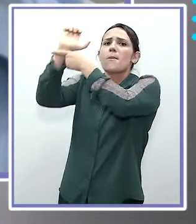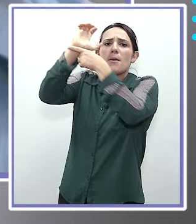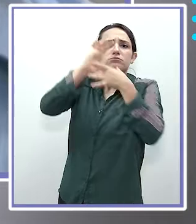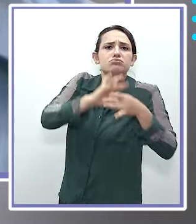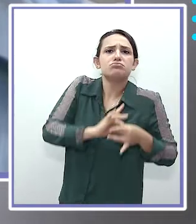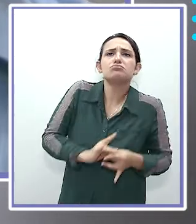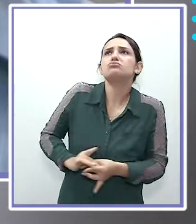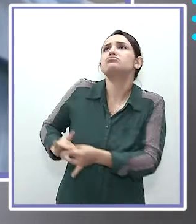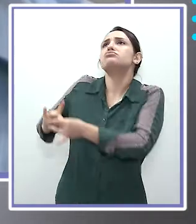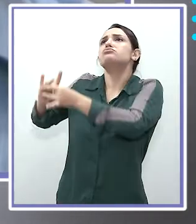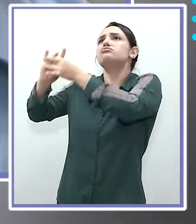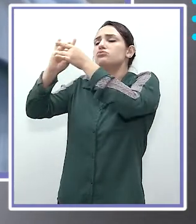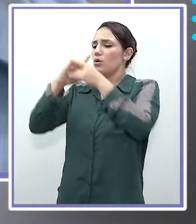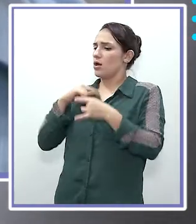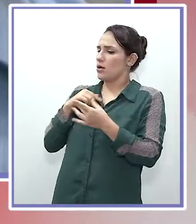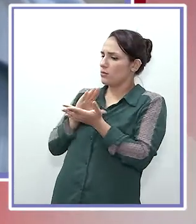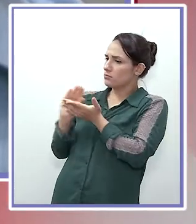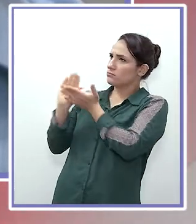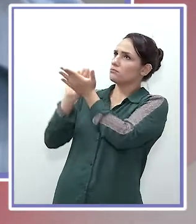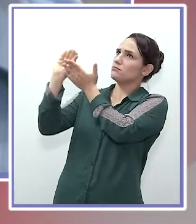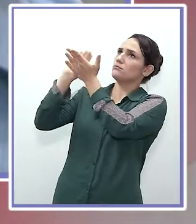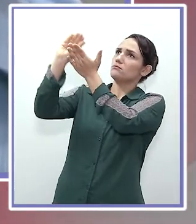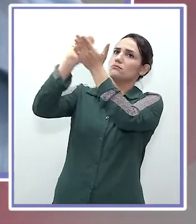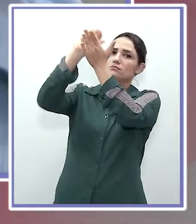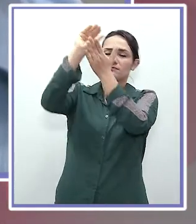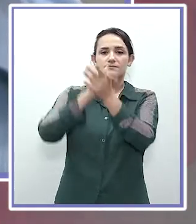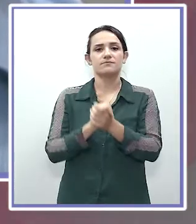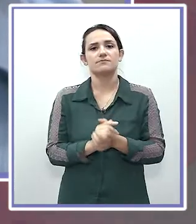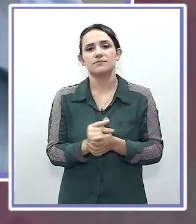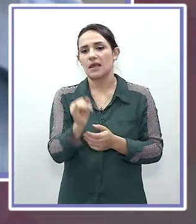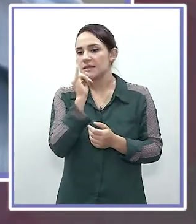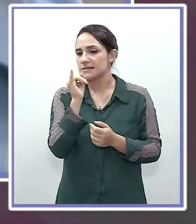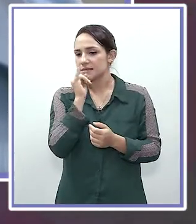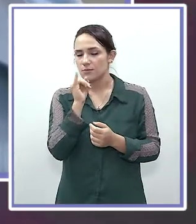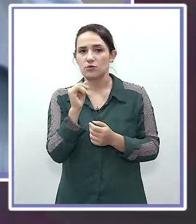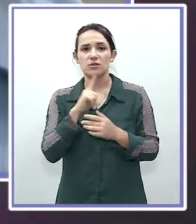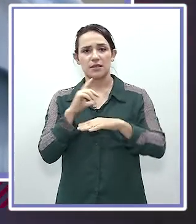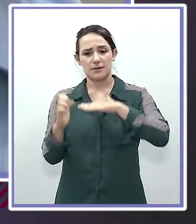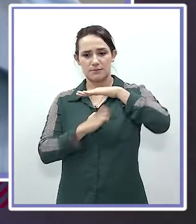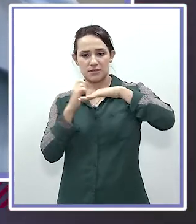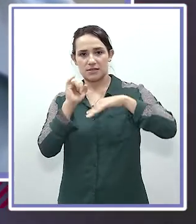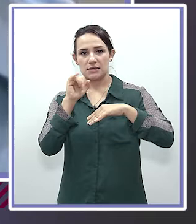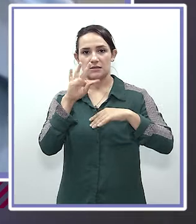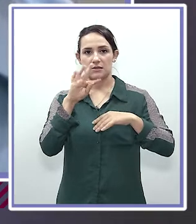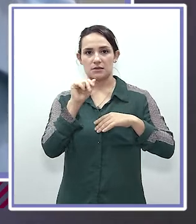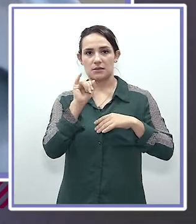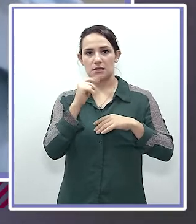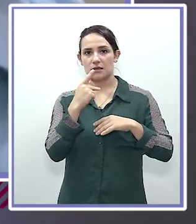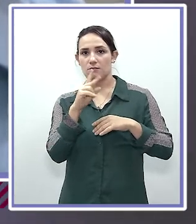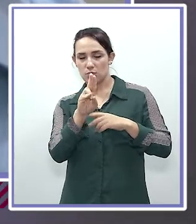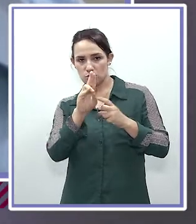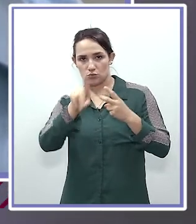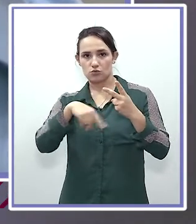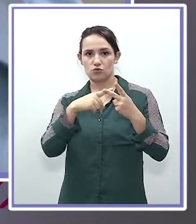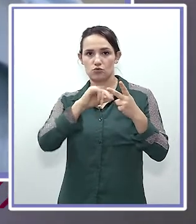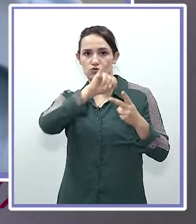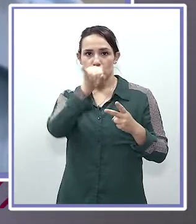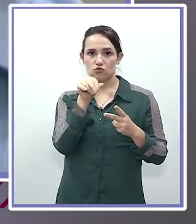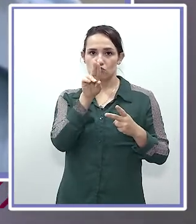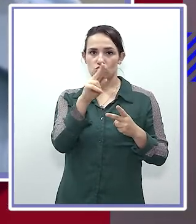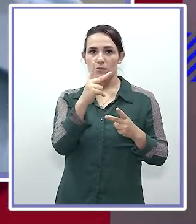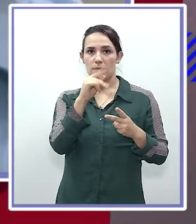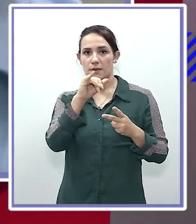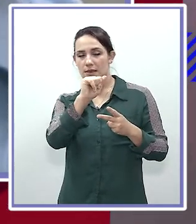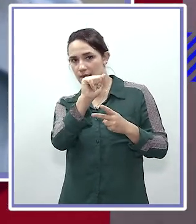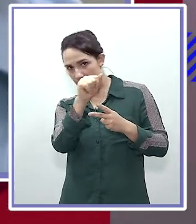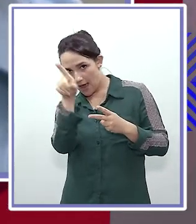meu raciocínio, essa crise hídrica aperte, Itaipu, Jupiá, as outras usinas, elas produzem bem menos do que a